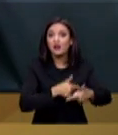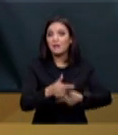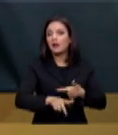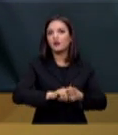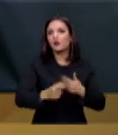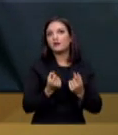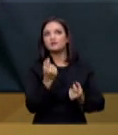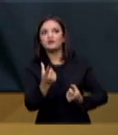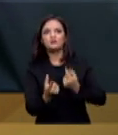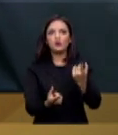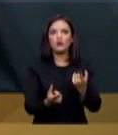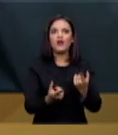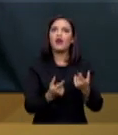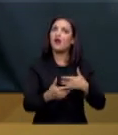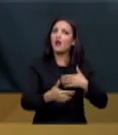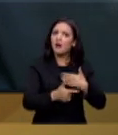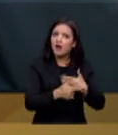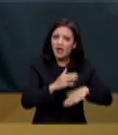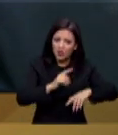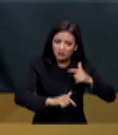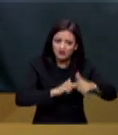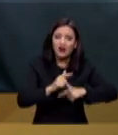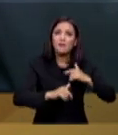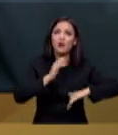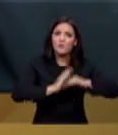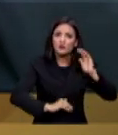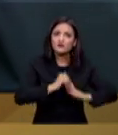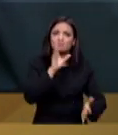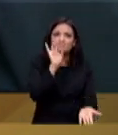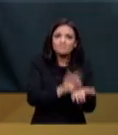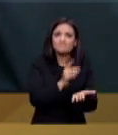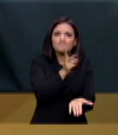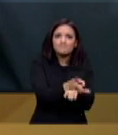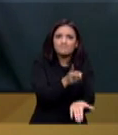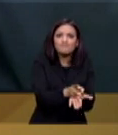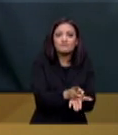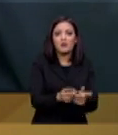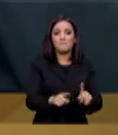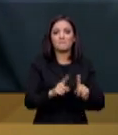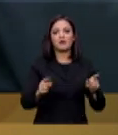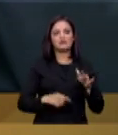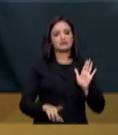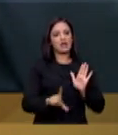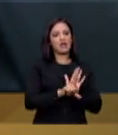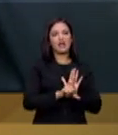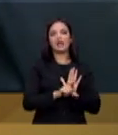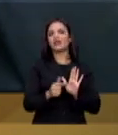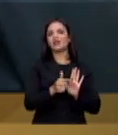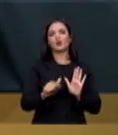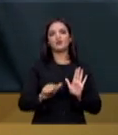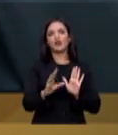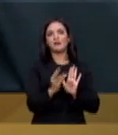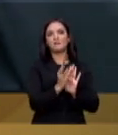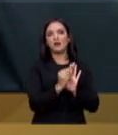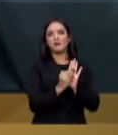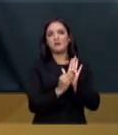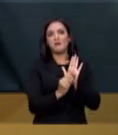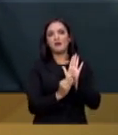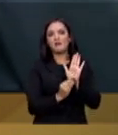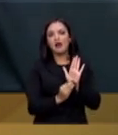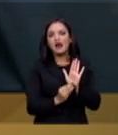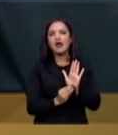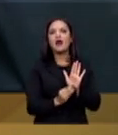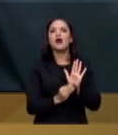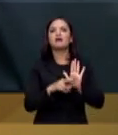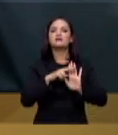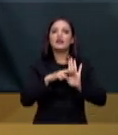extraordinárias, sem se colocar nas leis as balizas que essa jurisprudência dessa corte mantém